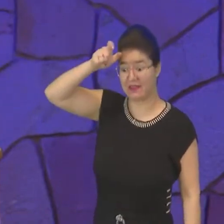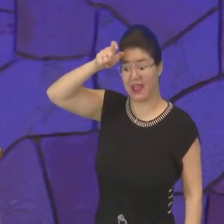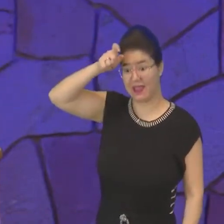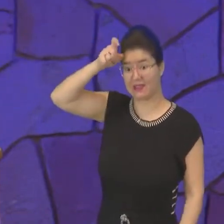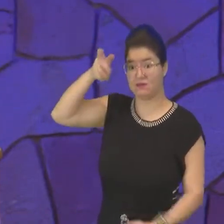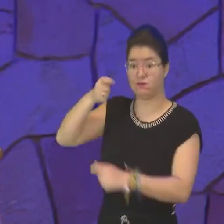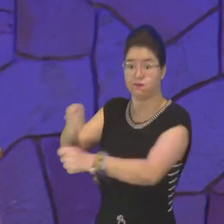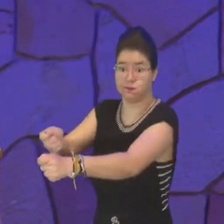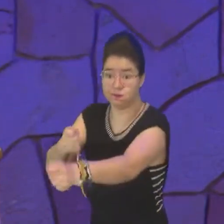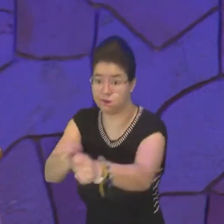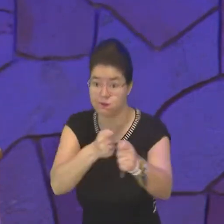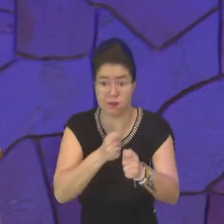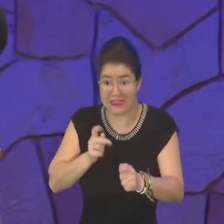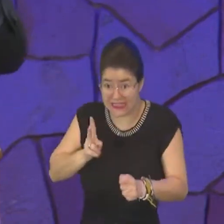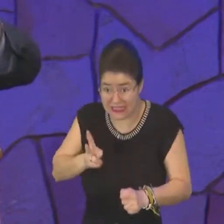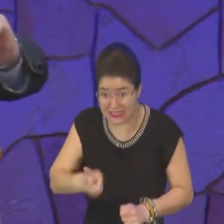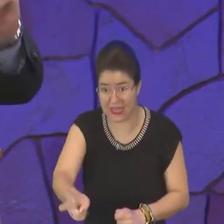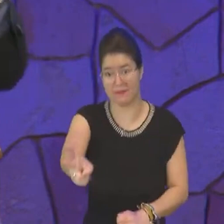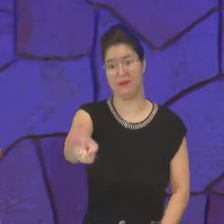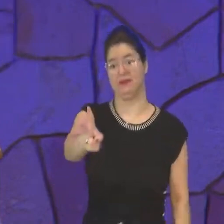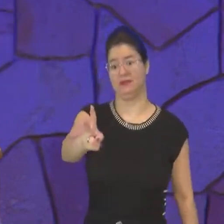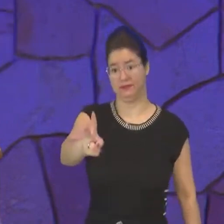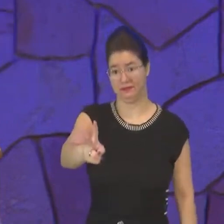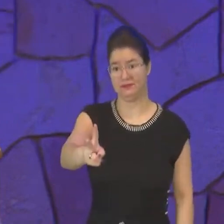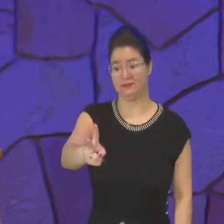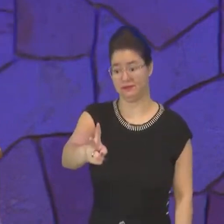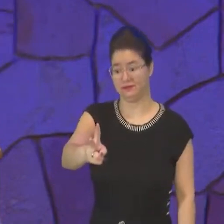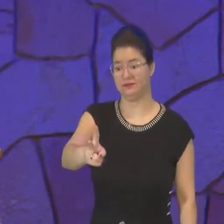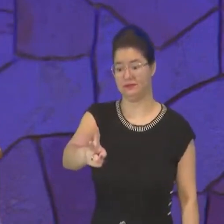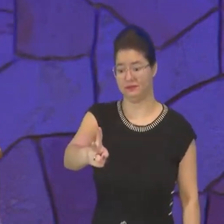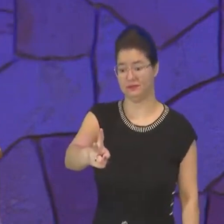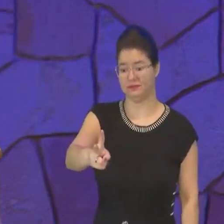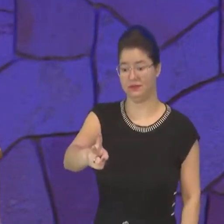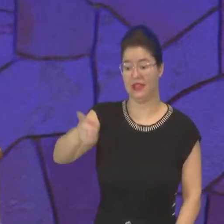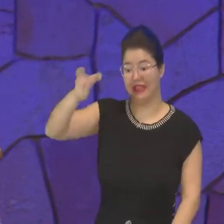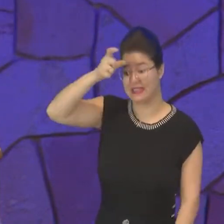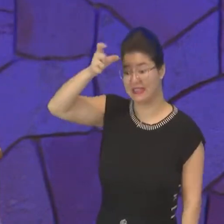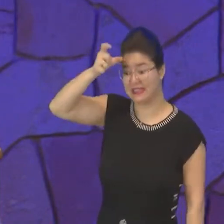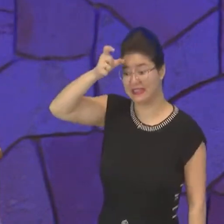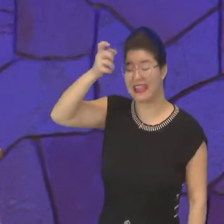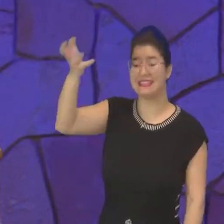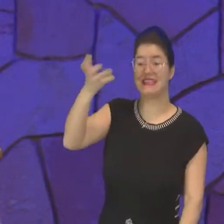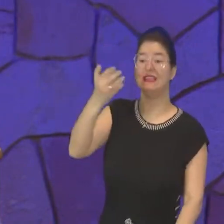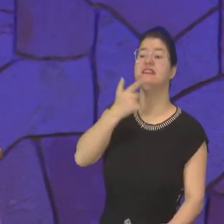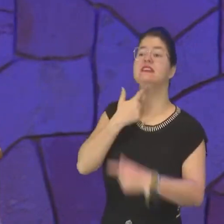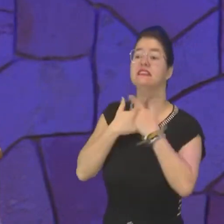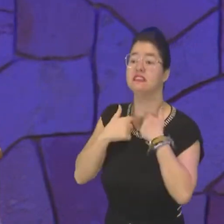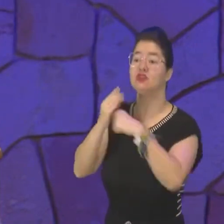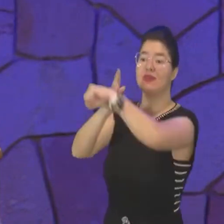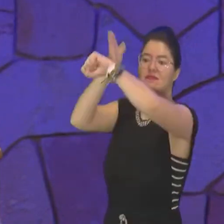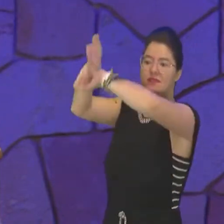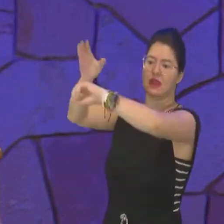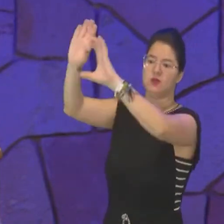céu. Ele queria de alguma maneira mundanizar o céu, e ele por isso foi expulso.